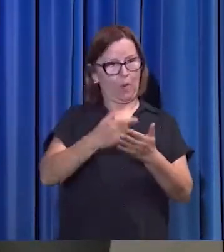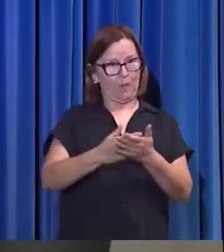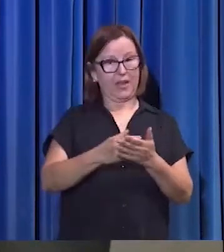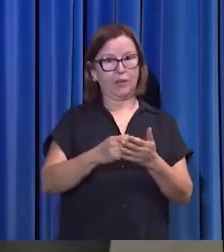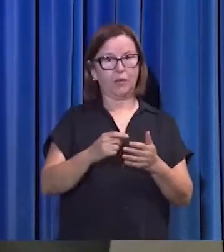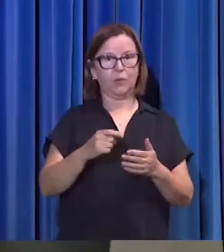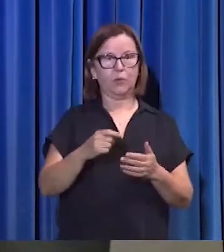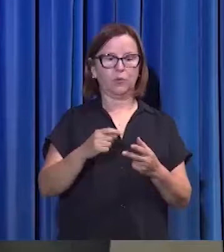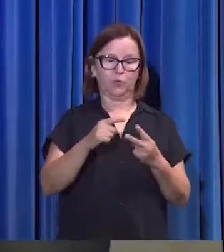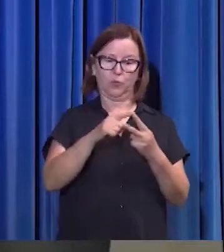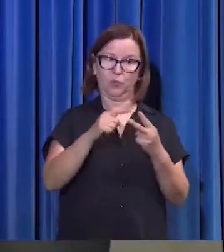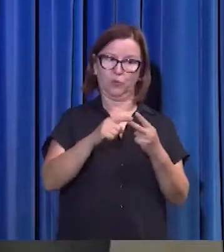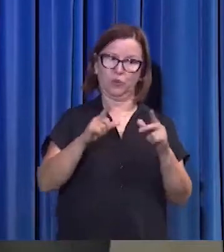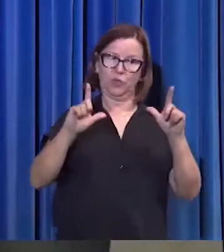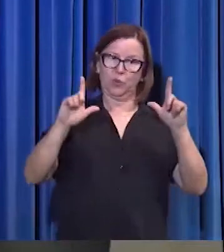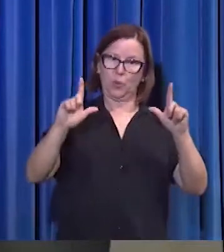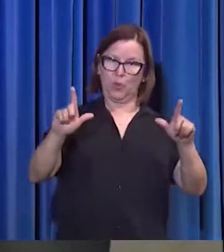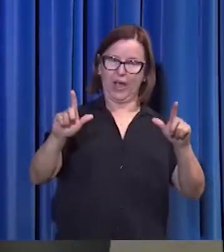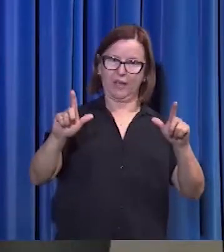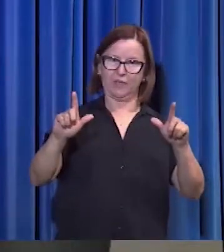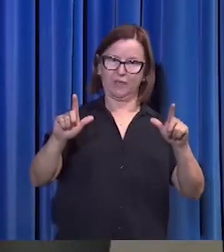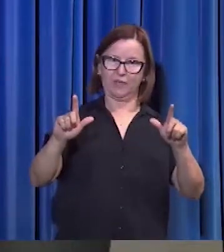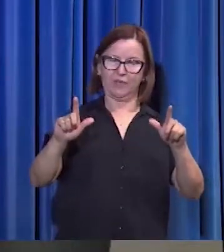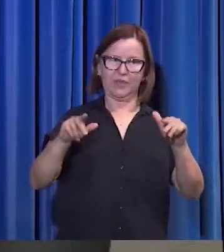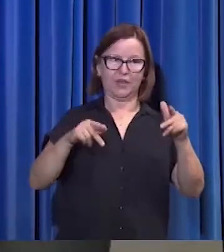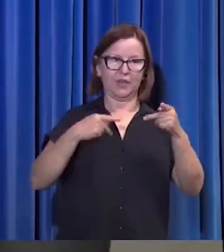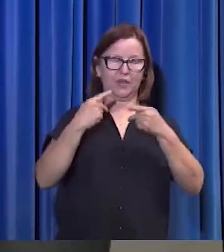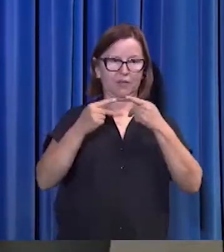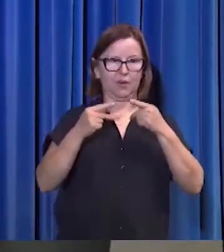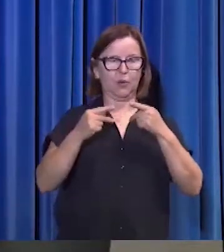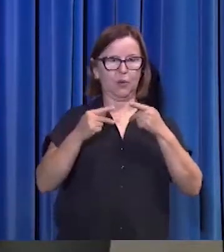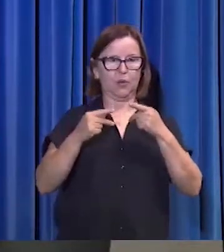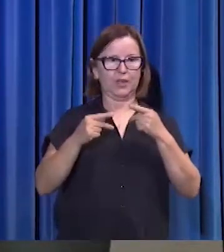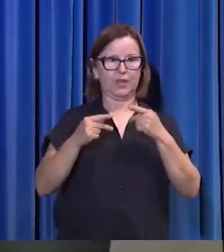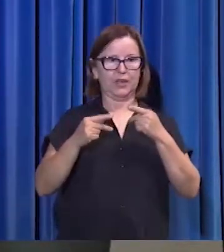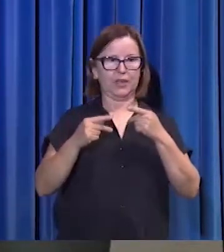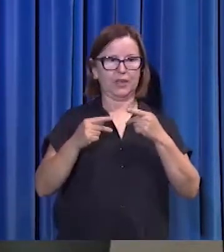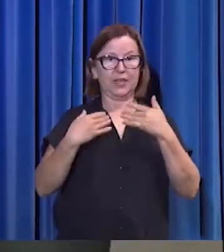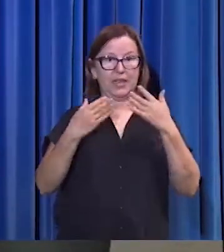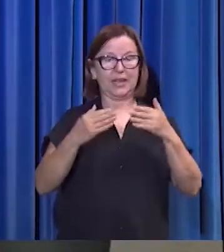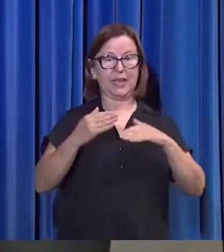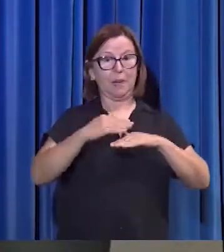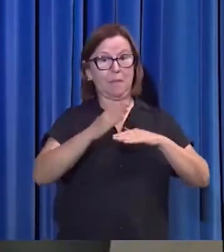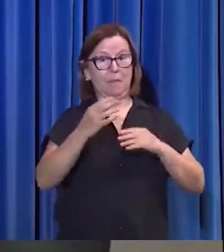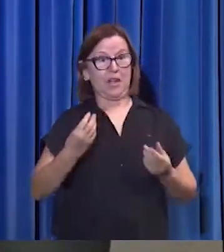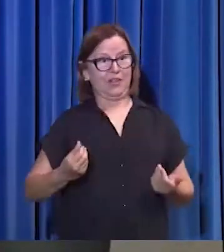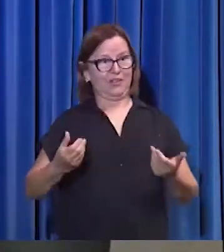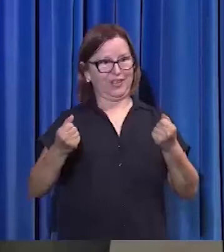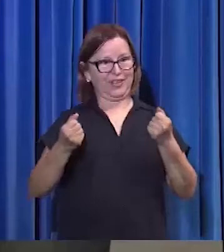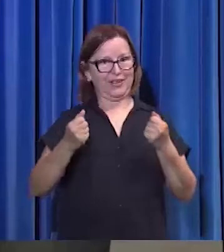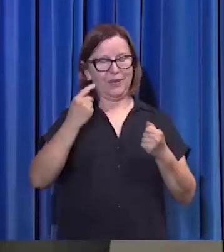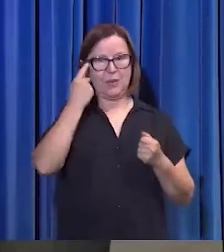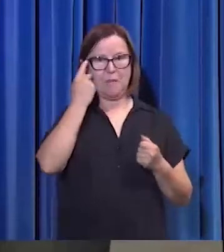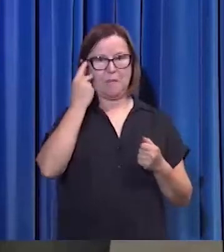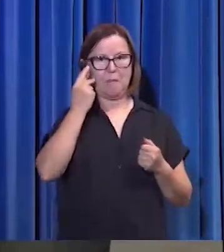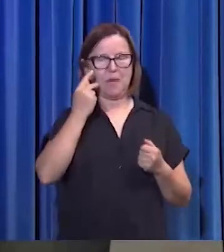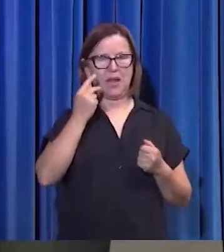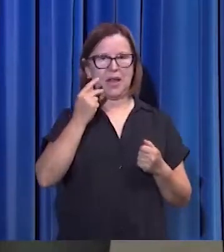que daria um extra para o artista que